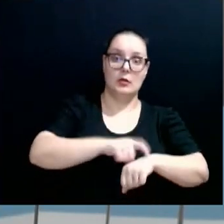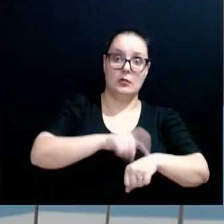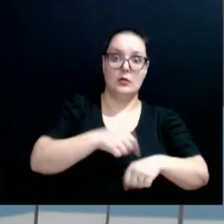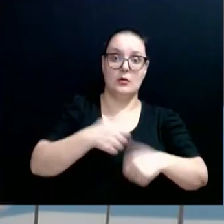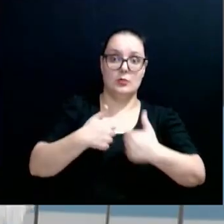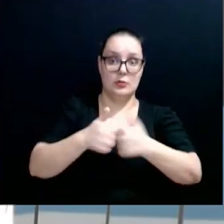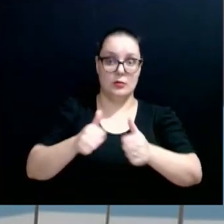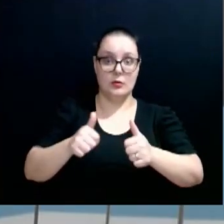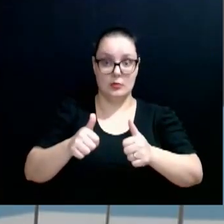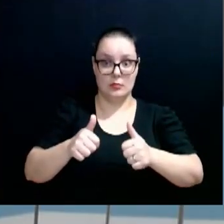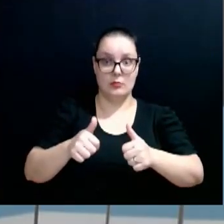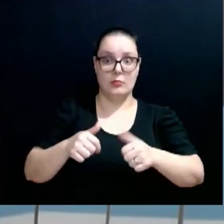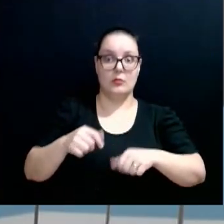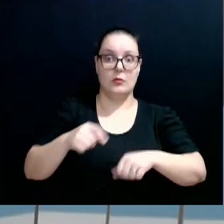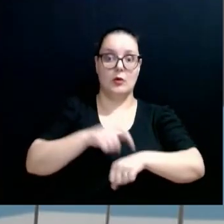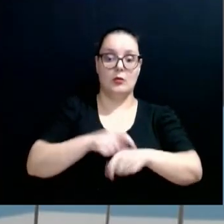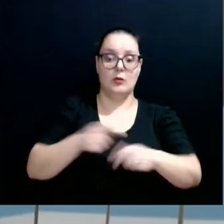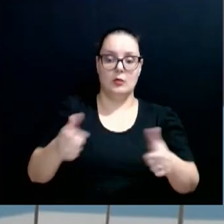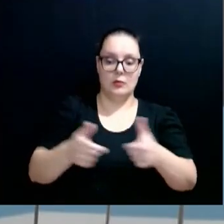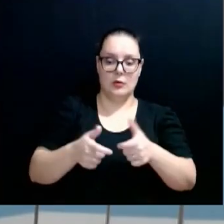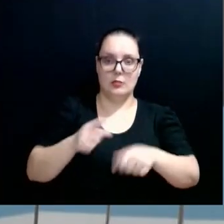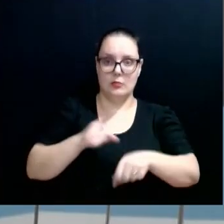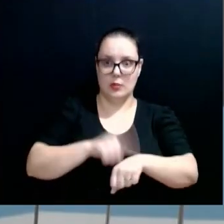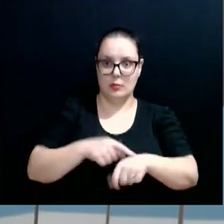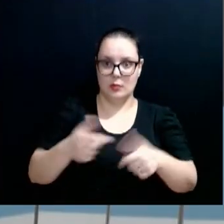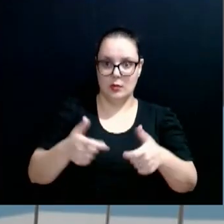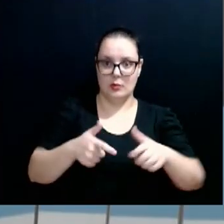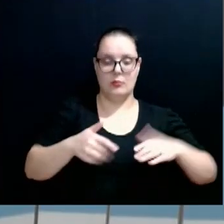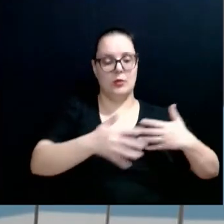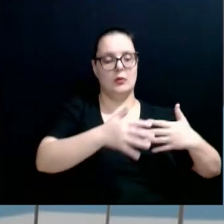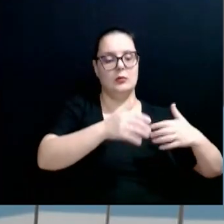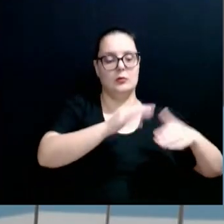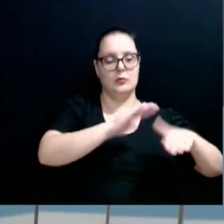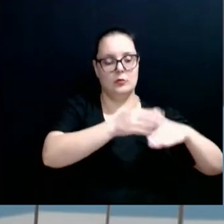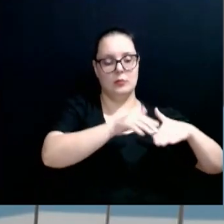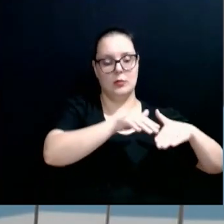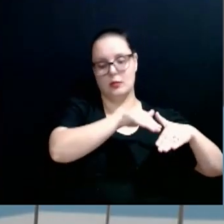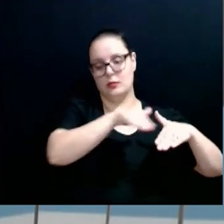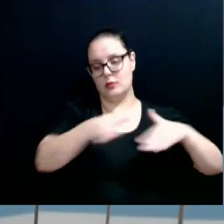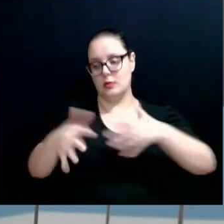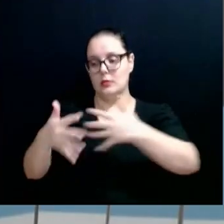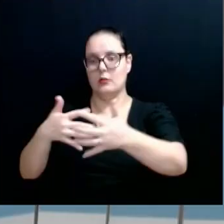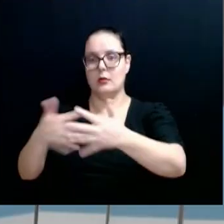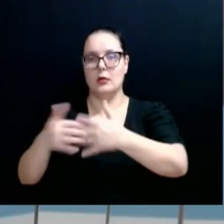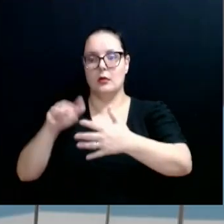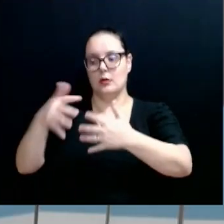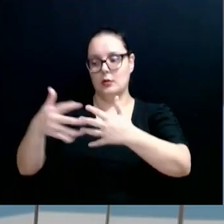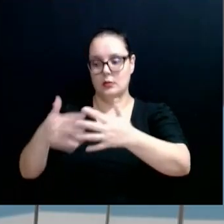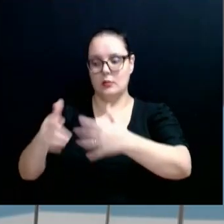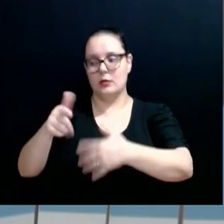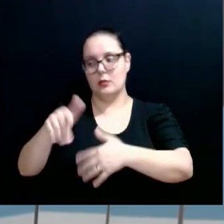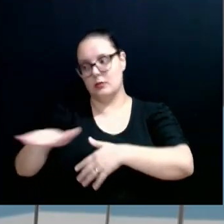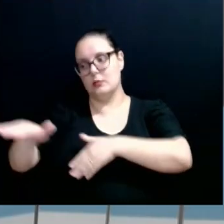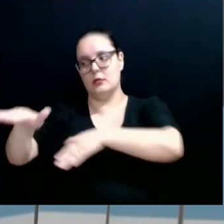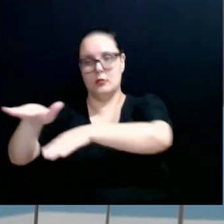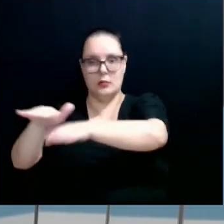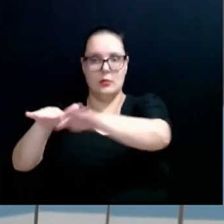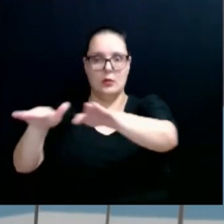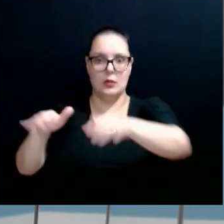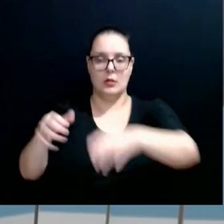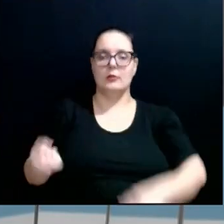intervalo menor, e do terminal você consegue seguir o seu destino. Então nós vamos ter novas linhas aí nesse